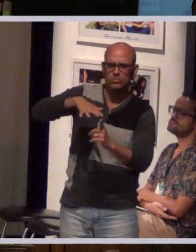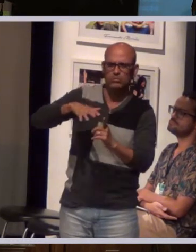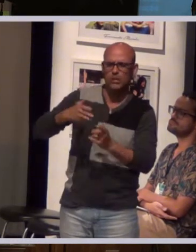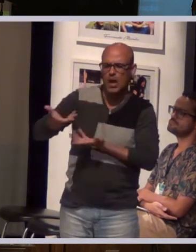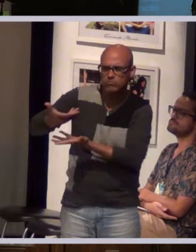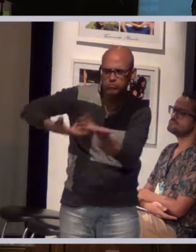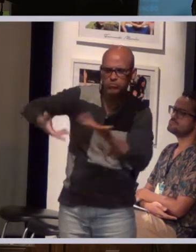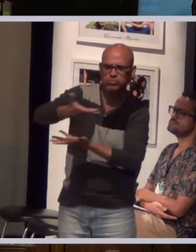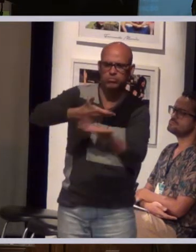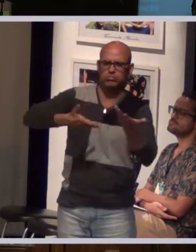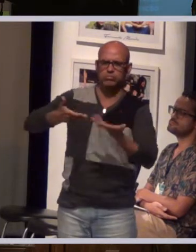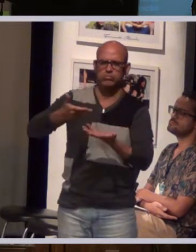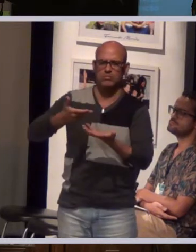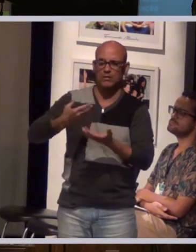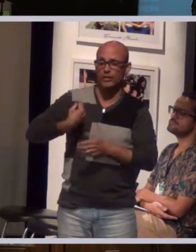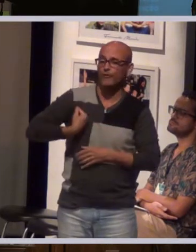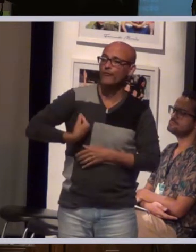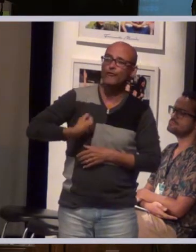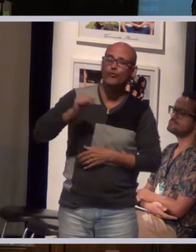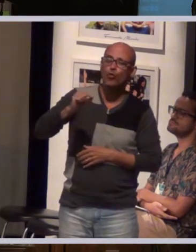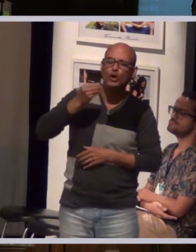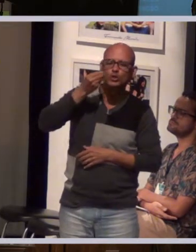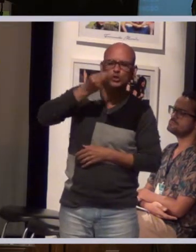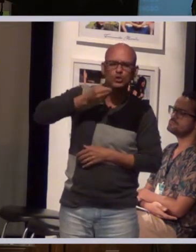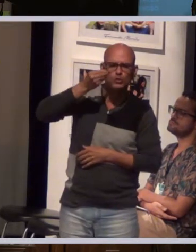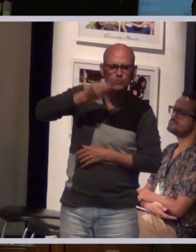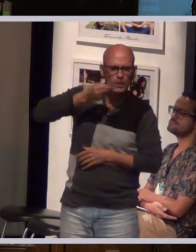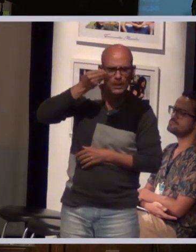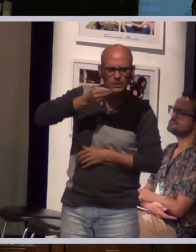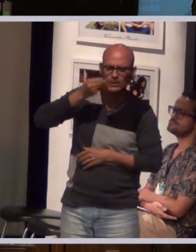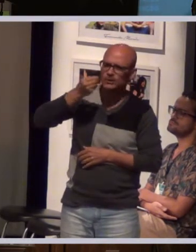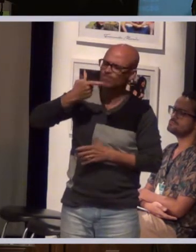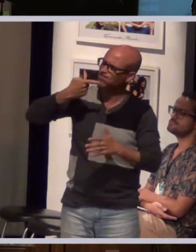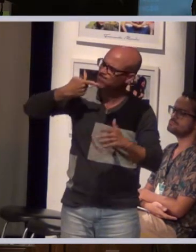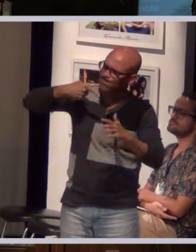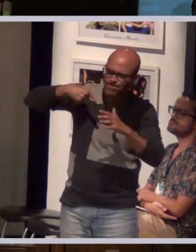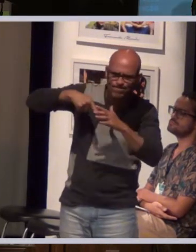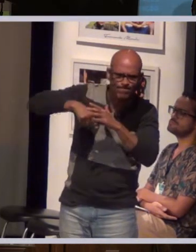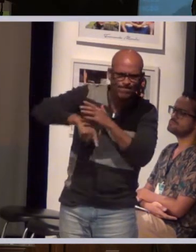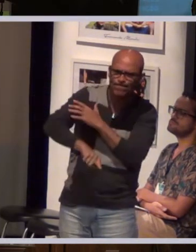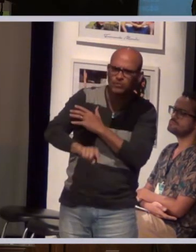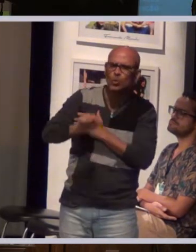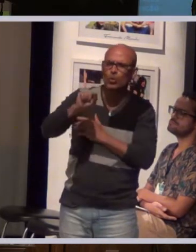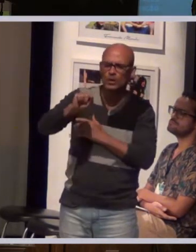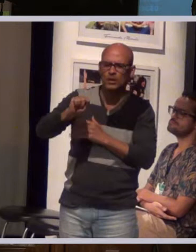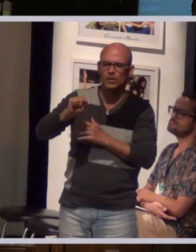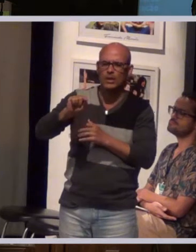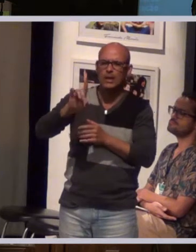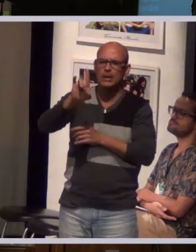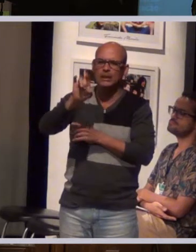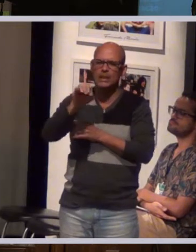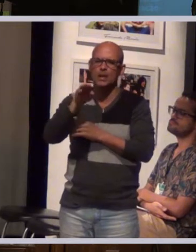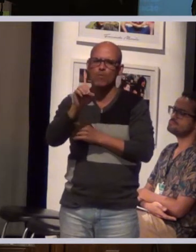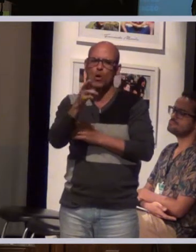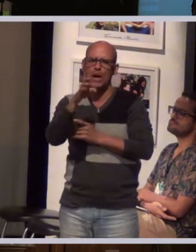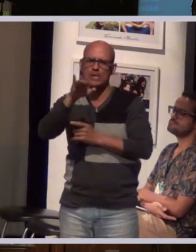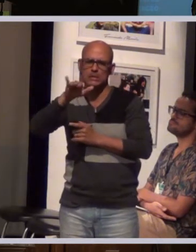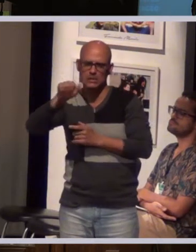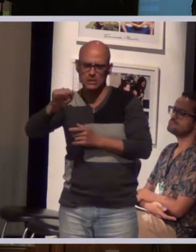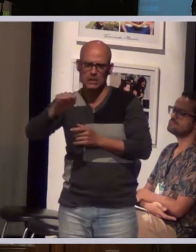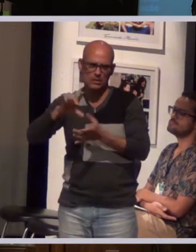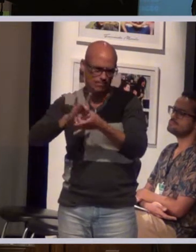companheirismo, que vive a experiência tensa da democracia. Porque